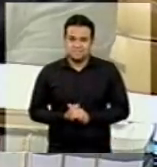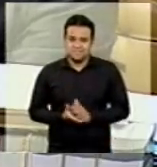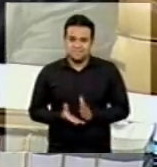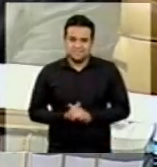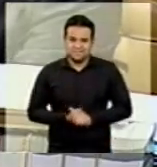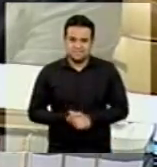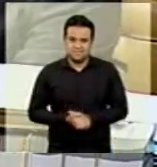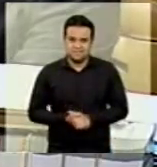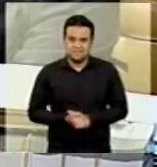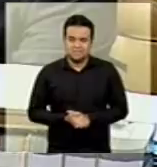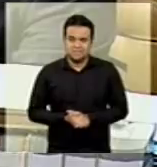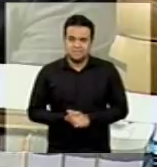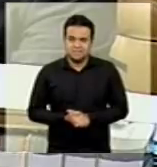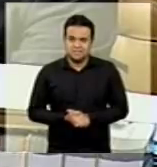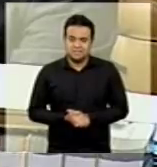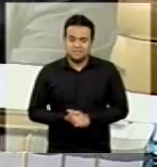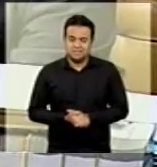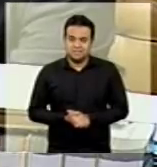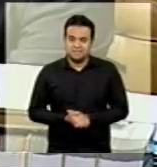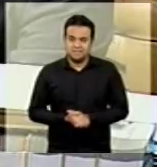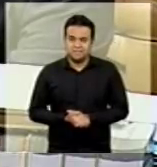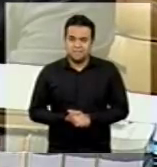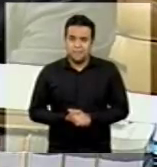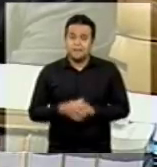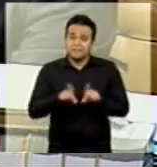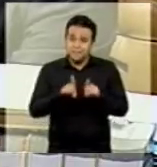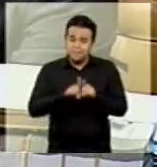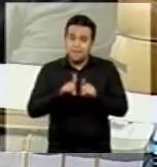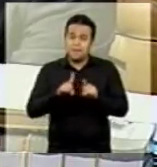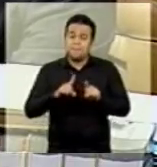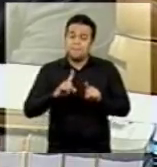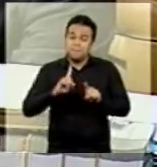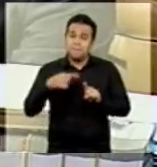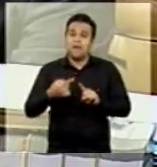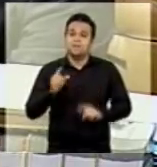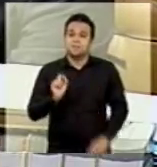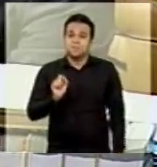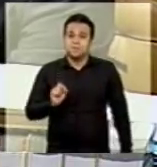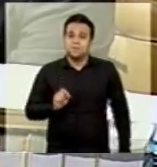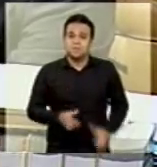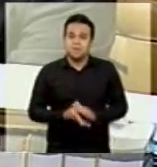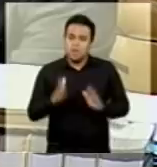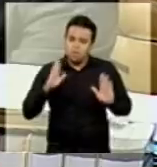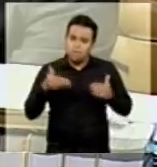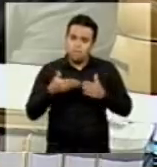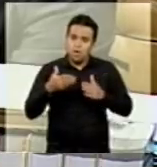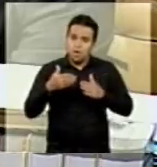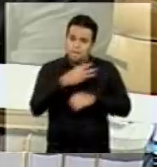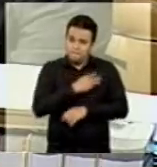relacionados às funções desempenhadas. E mais, tal como enfatiza o eminente